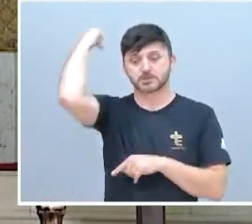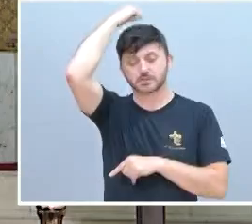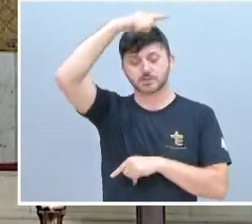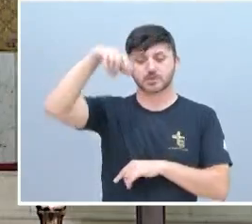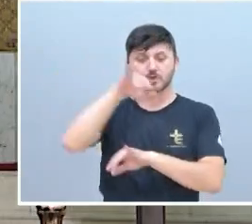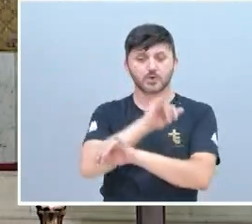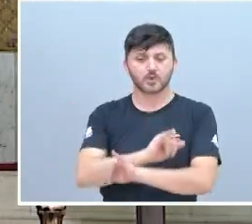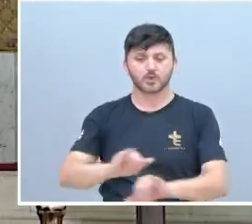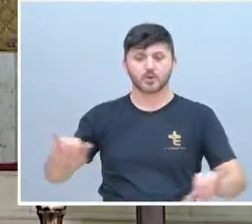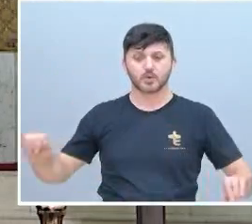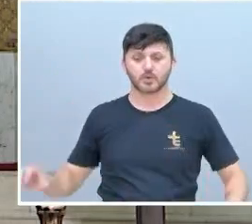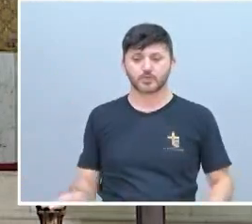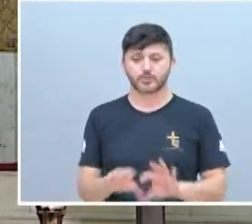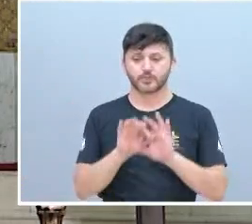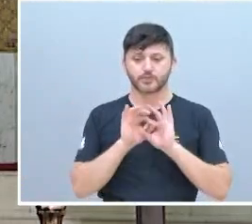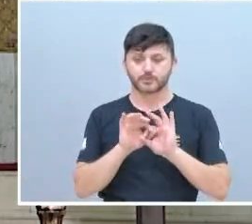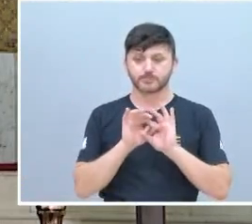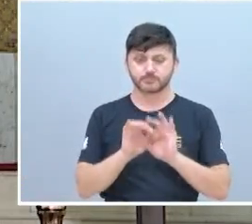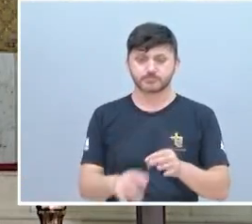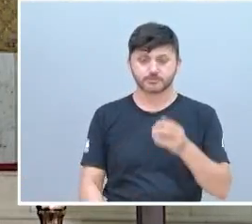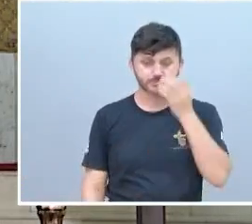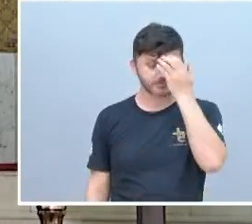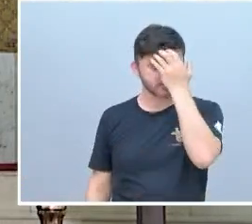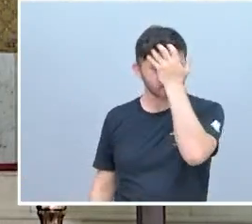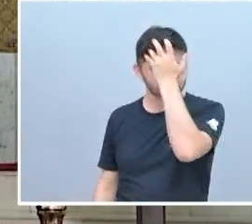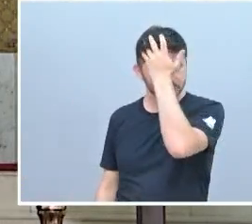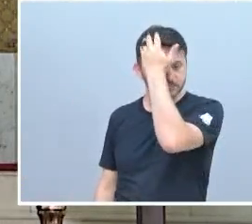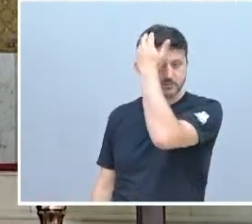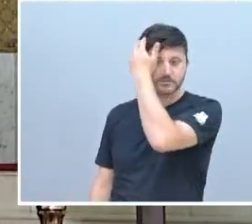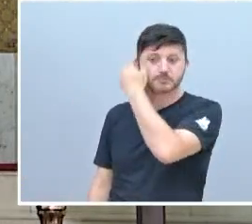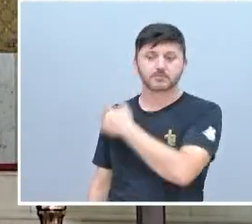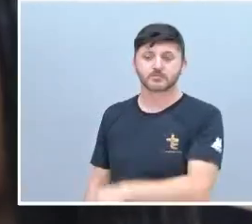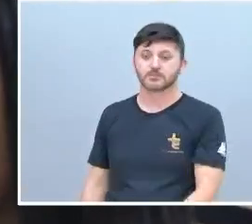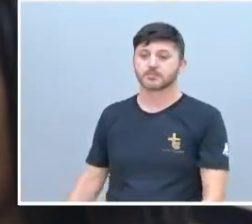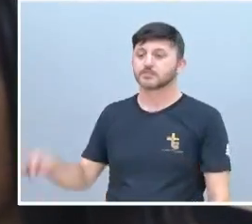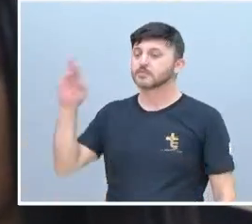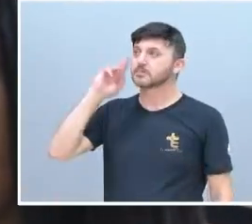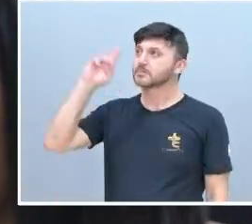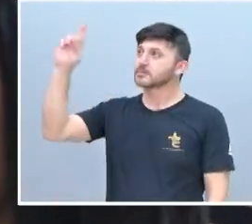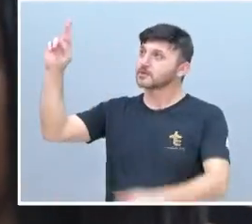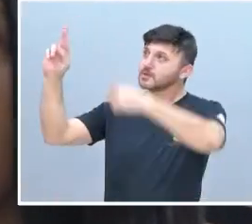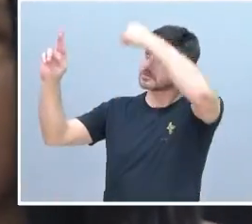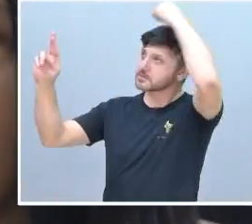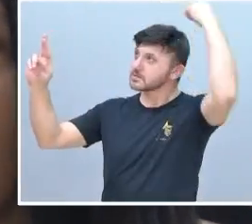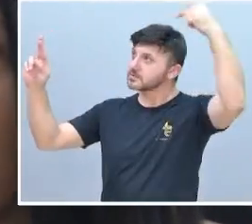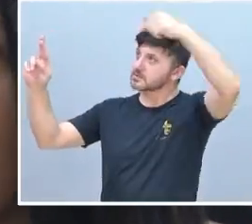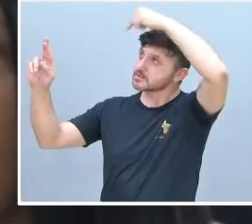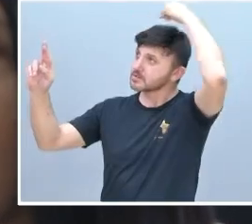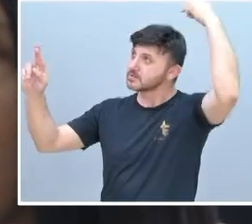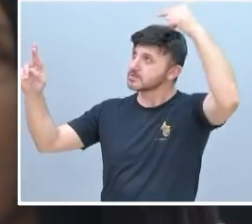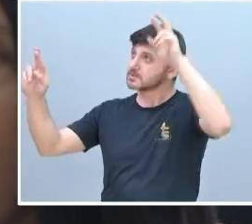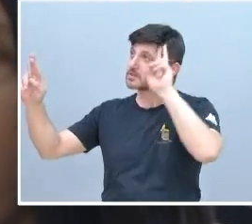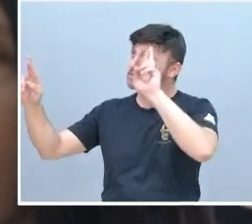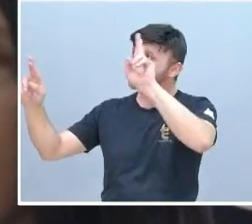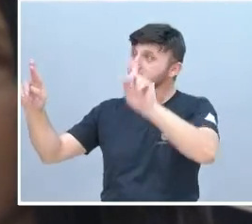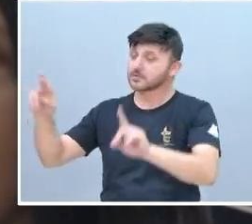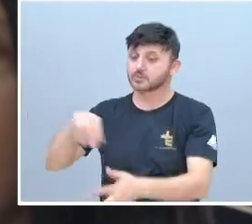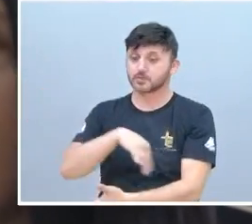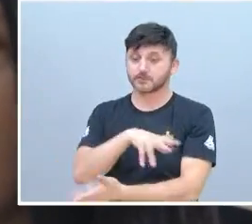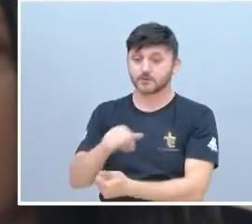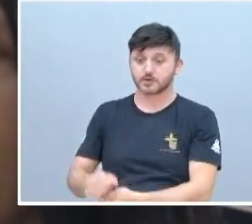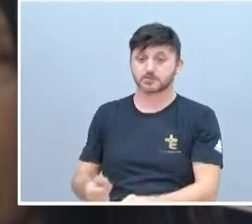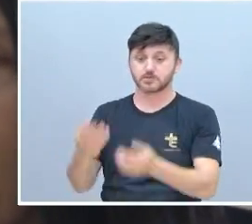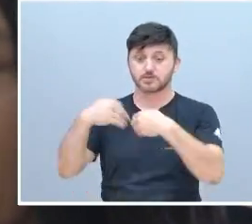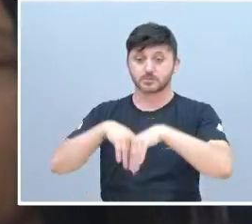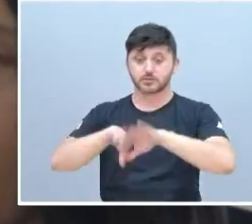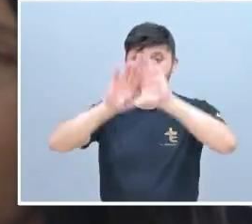santos, dizendo a uma só voz: Santo, Santo, Santo, Senhor Deus do Universo,